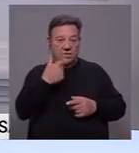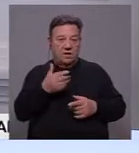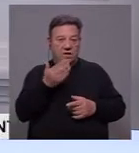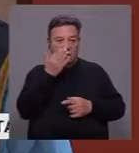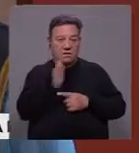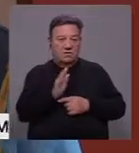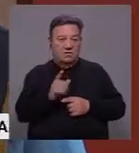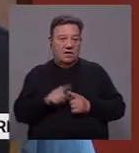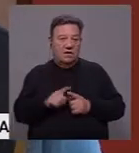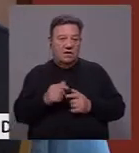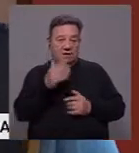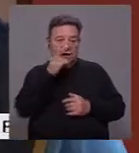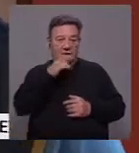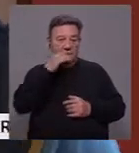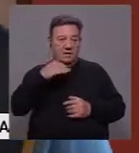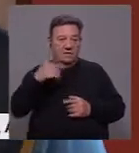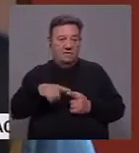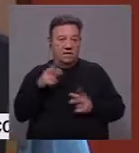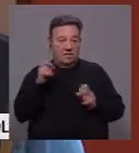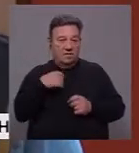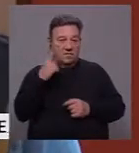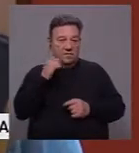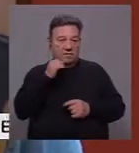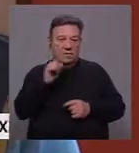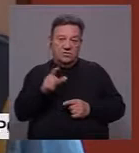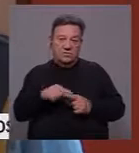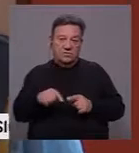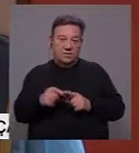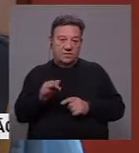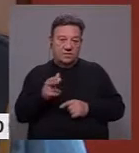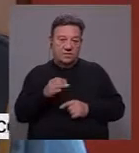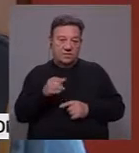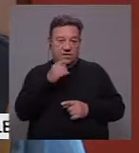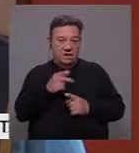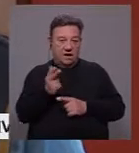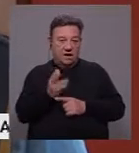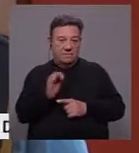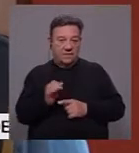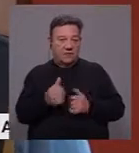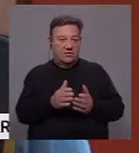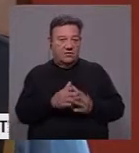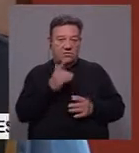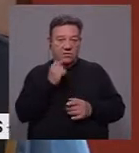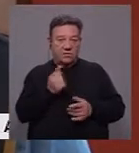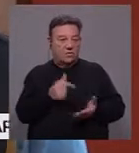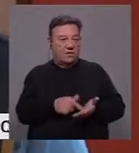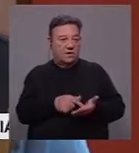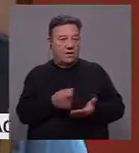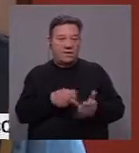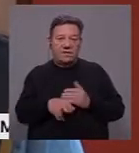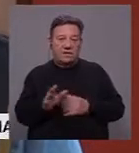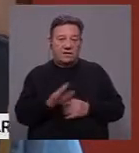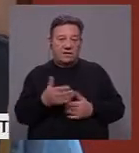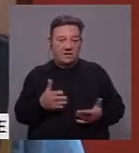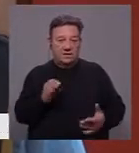altiva. Isso era um lema que nós ouvíamos constantemente, mesmo no seu espaço da Fundação, constantemente ele dizia: a arte tem que ser para todos, por isso não podemos cobrar entradas. Atualmente, no